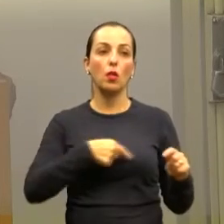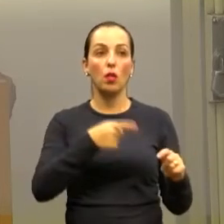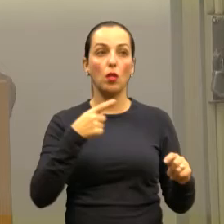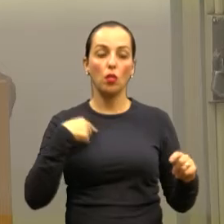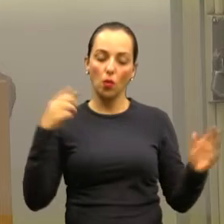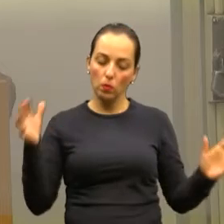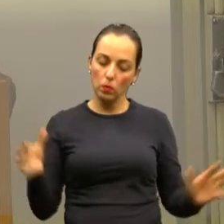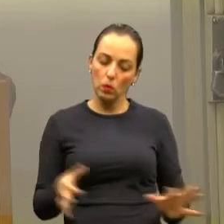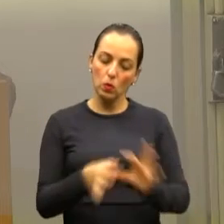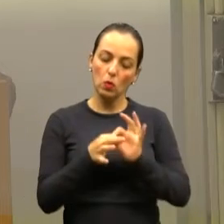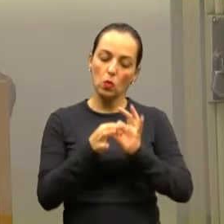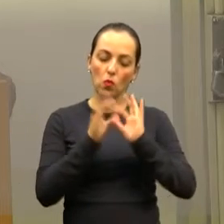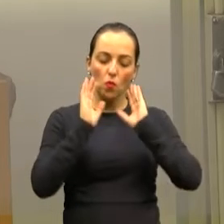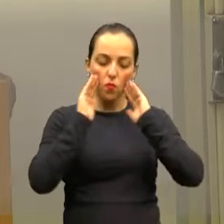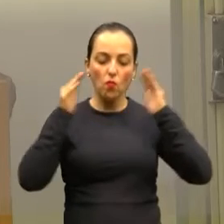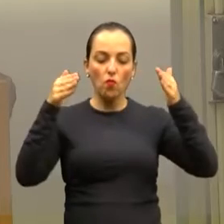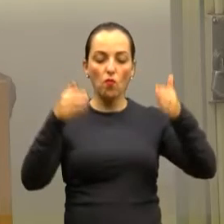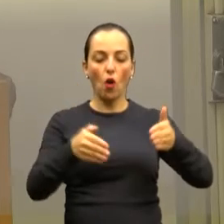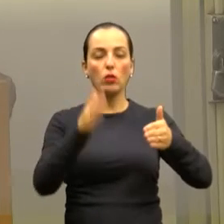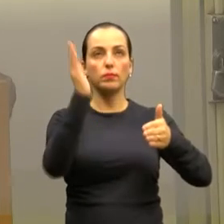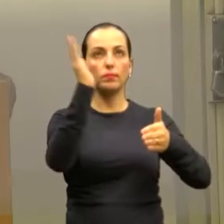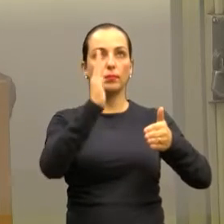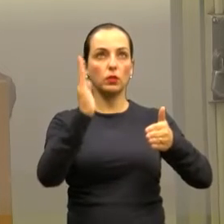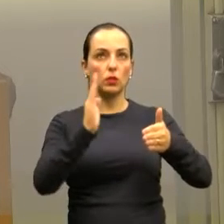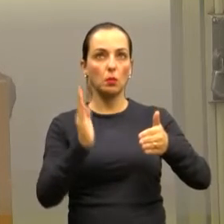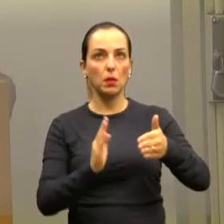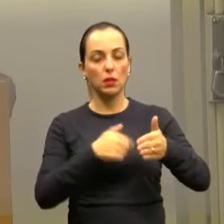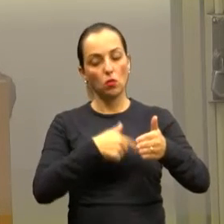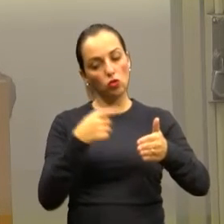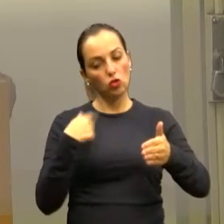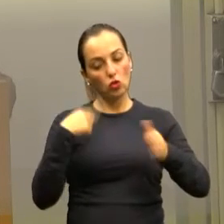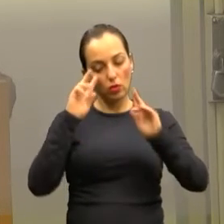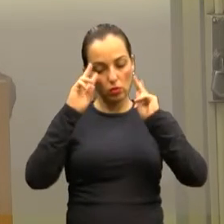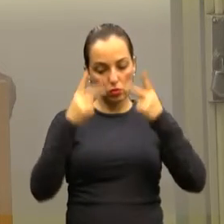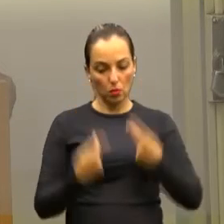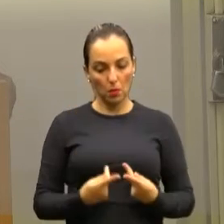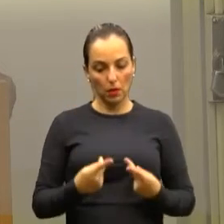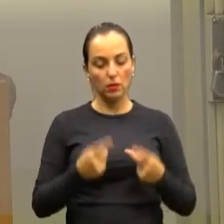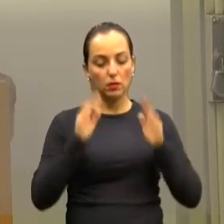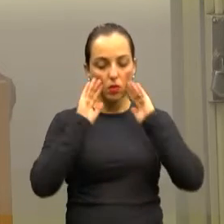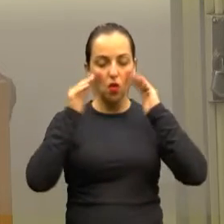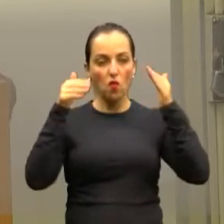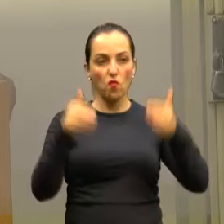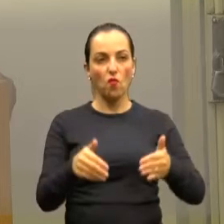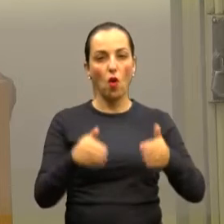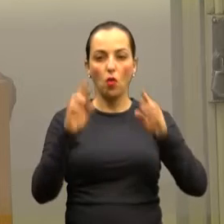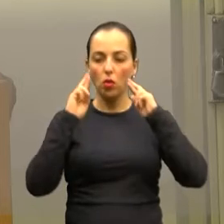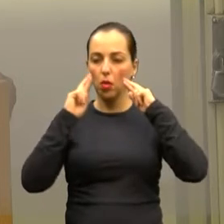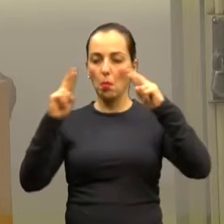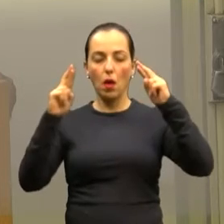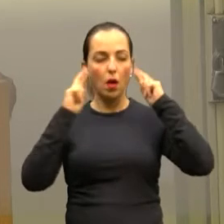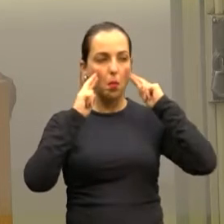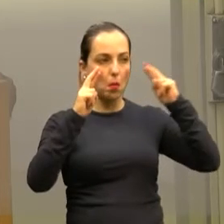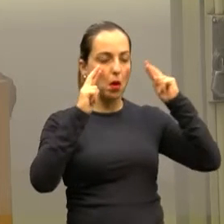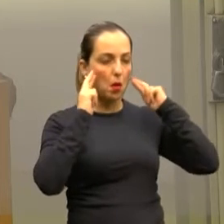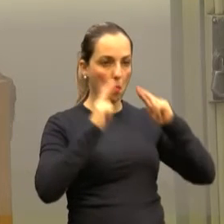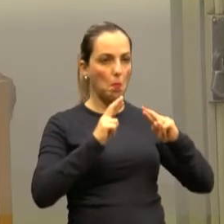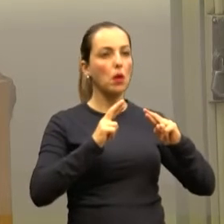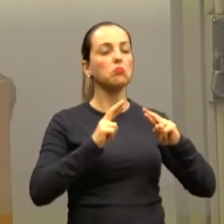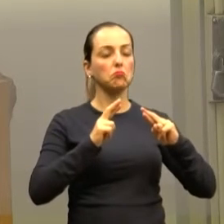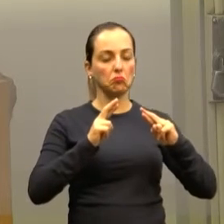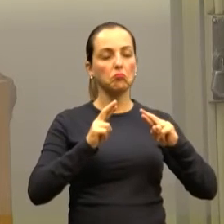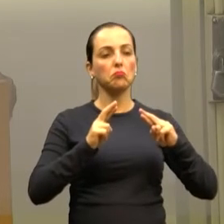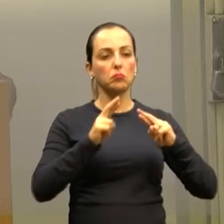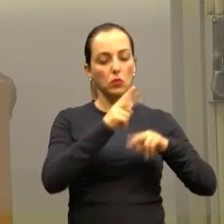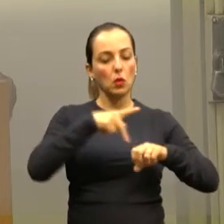aproximaram em prol de uma coisa só do Brasil e de Nós seres humanos né chegasse ao respeito EA